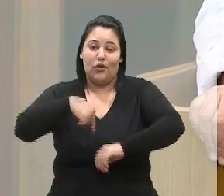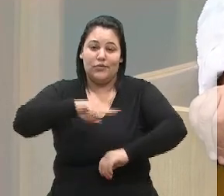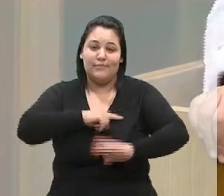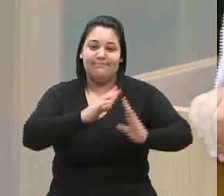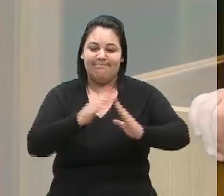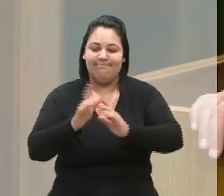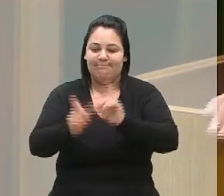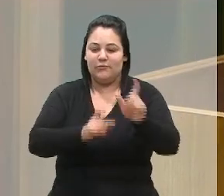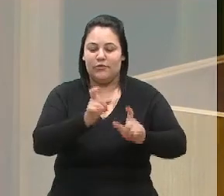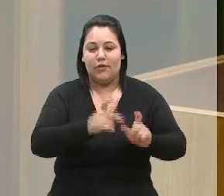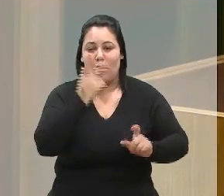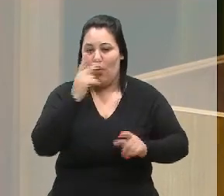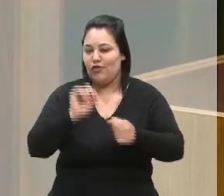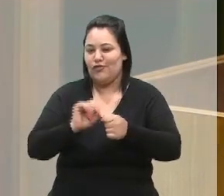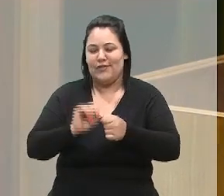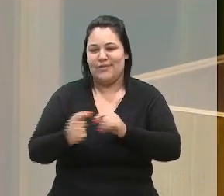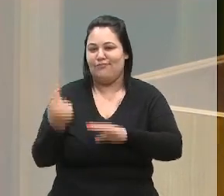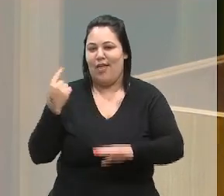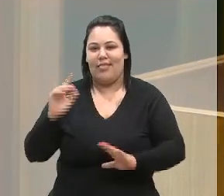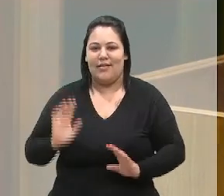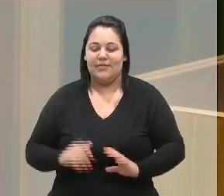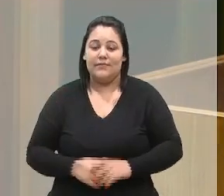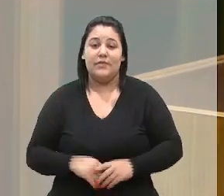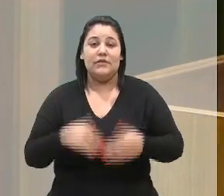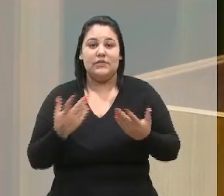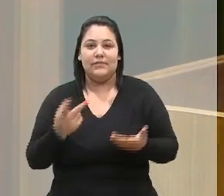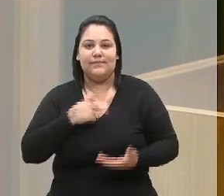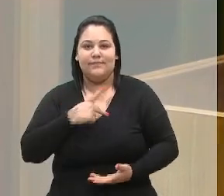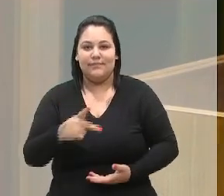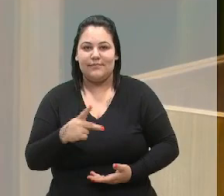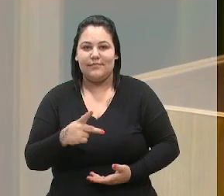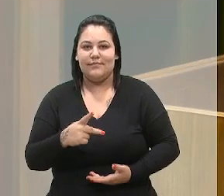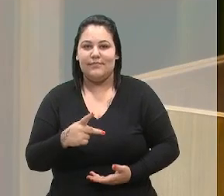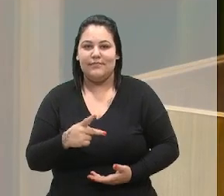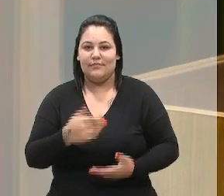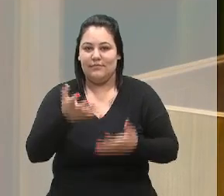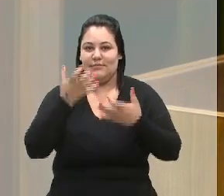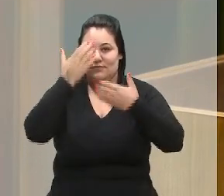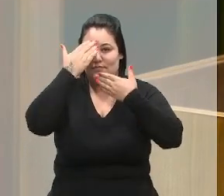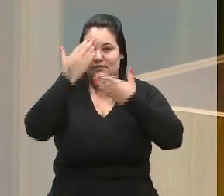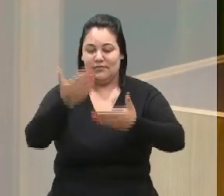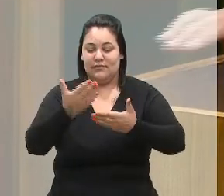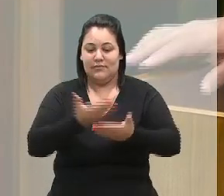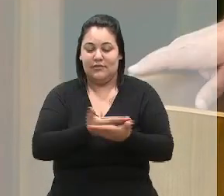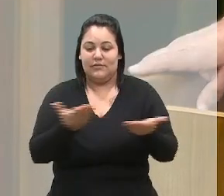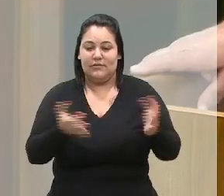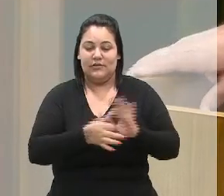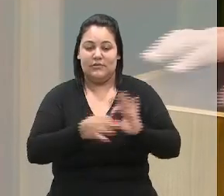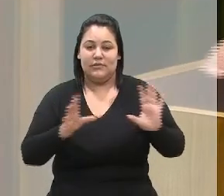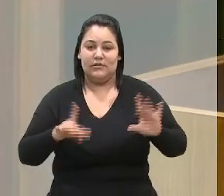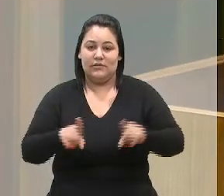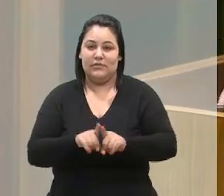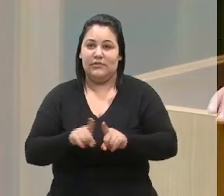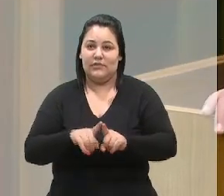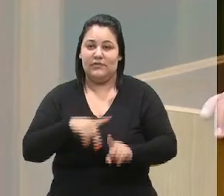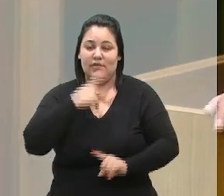como a gente fez em outras épocas. Então, presidente, agradeço aí pelo espaço e dizendo que